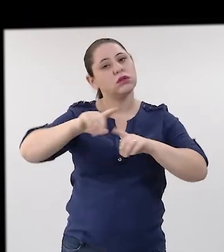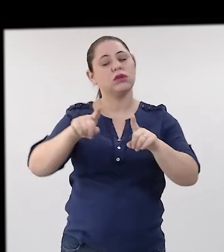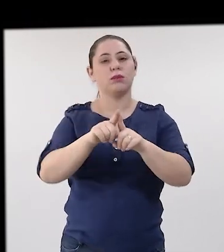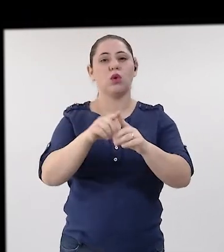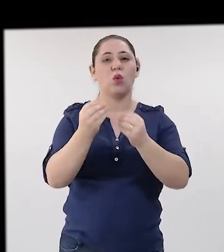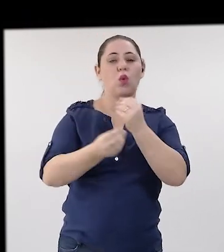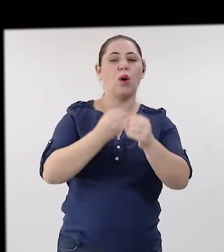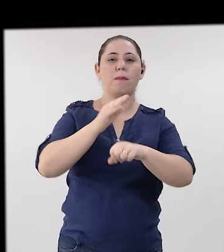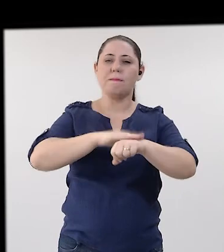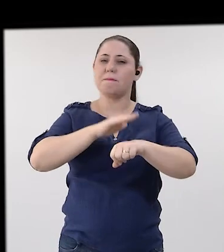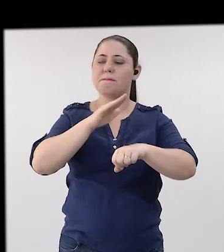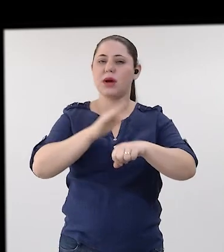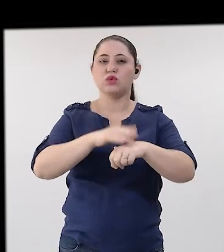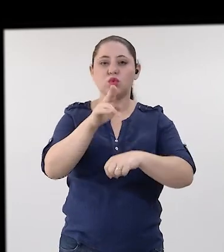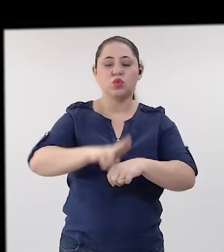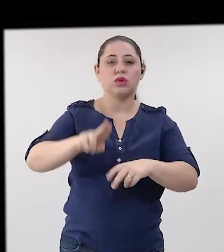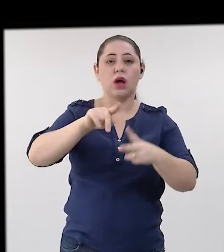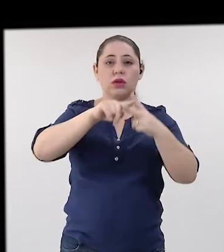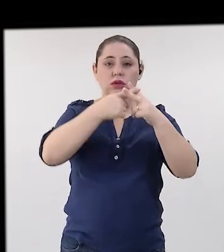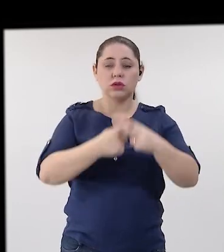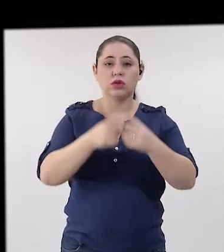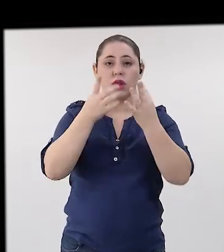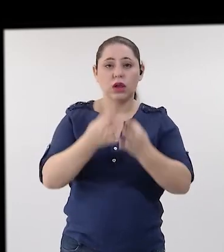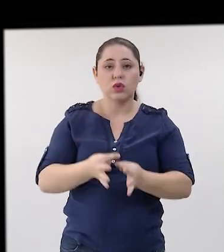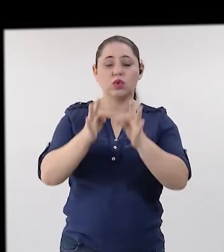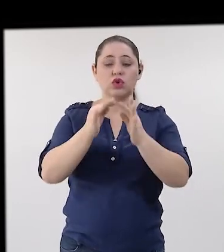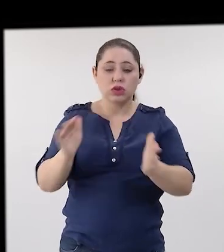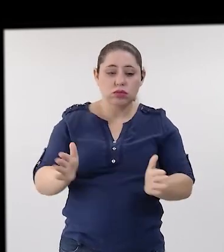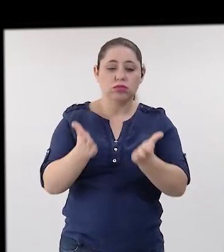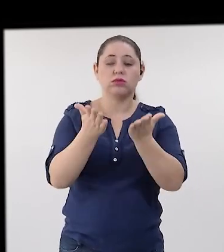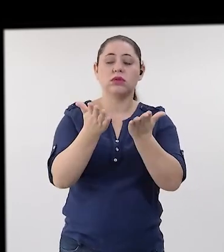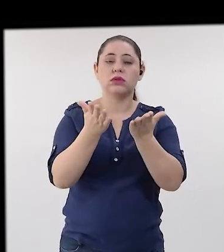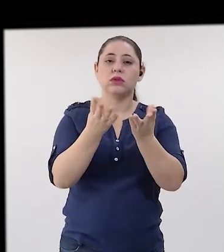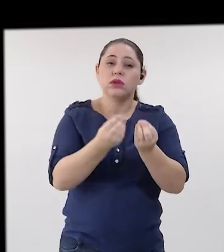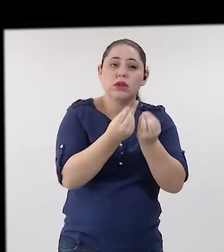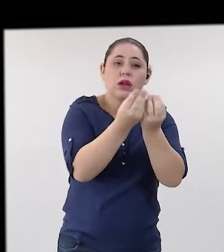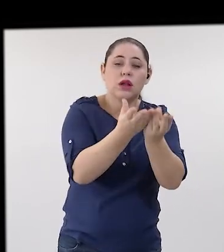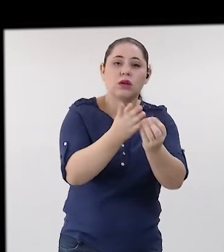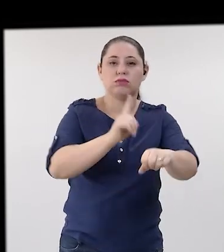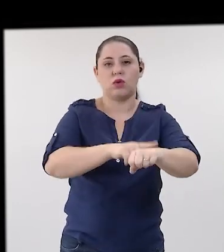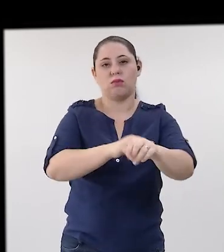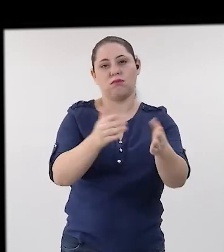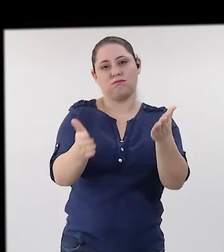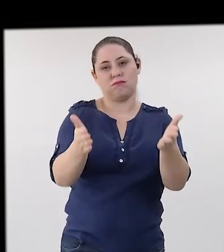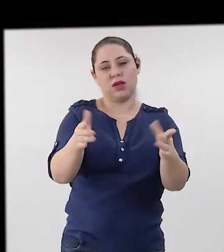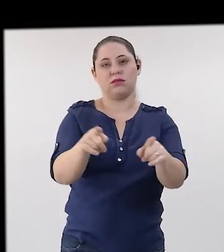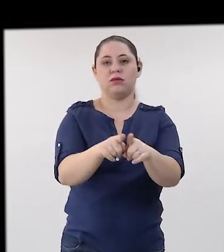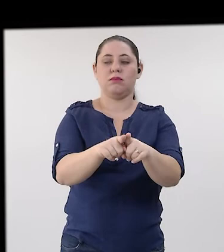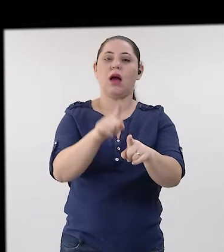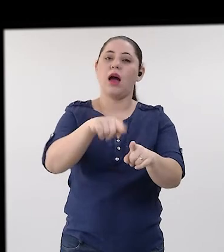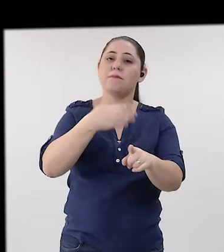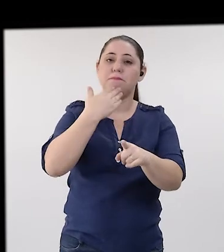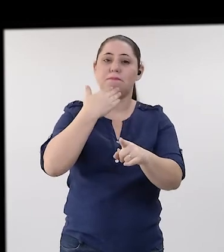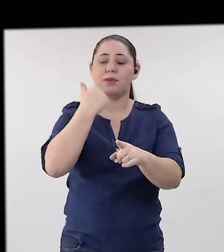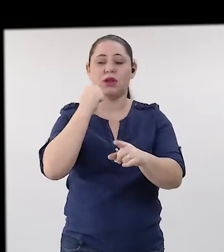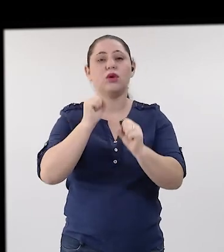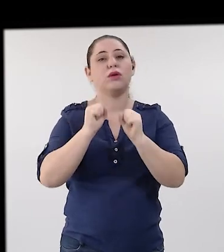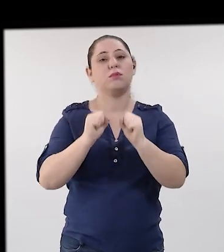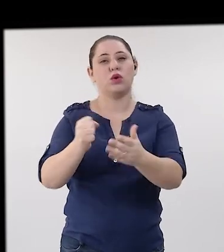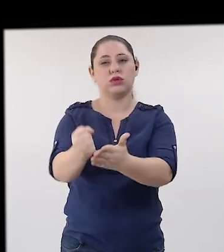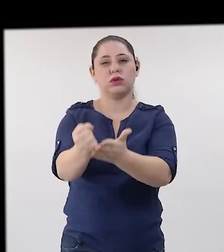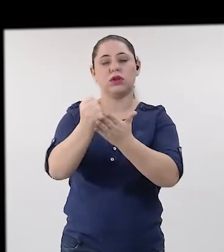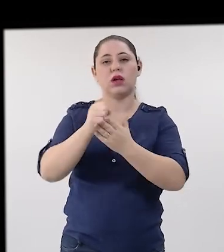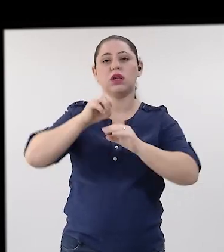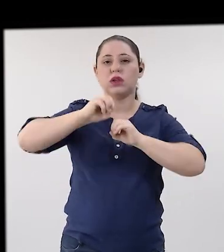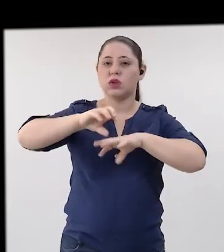mais a gente conseguir utilizar esses recursos que a tecnologia propõe e que estão ali na onda do momento, é melhor e